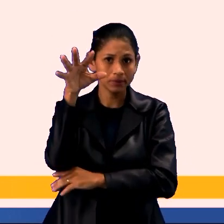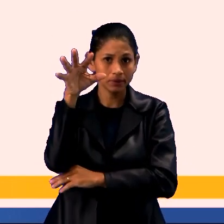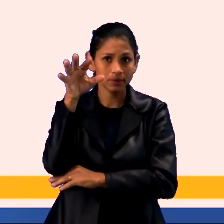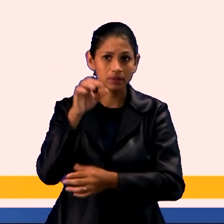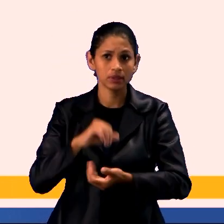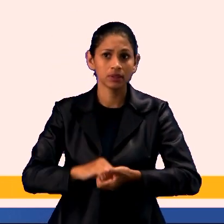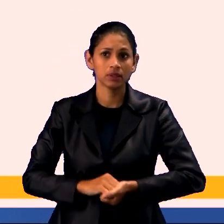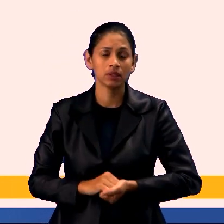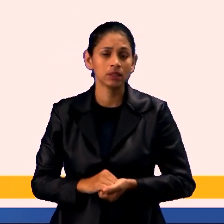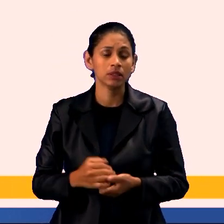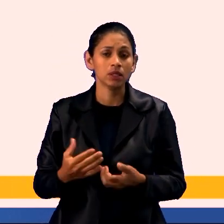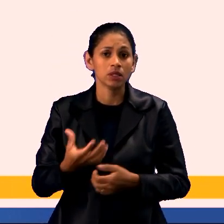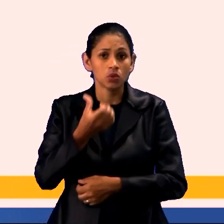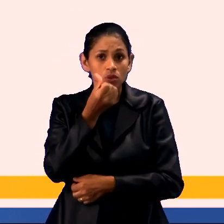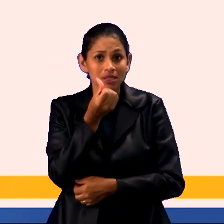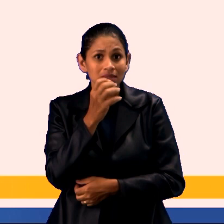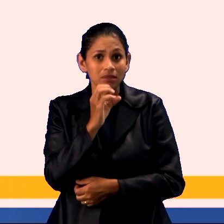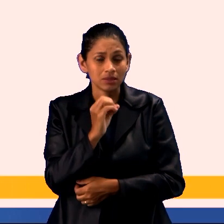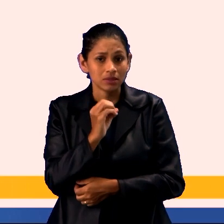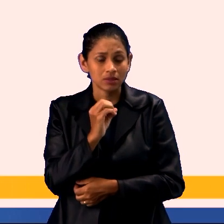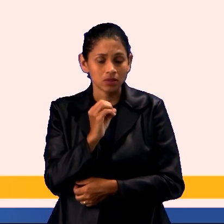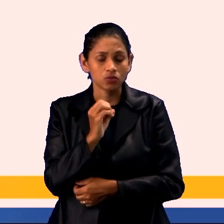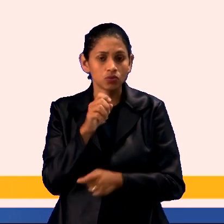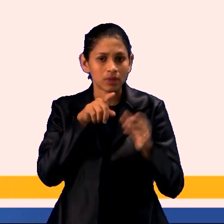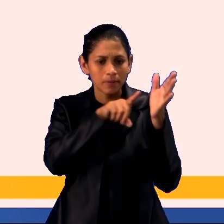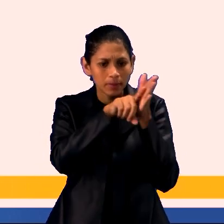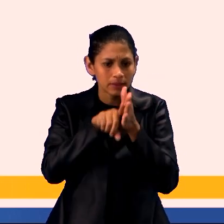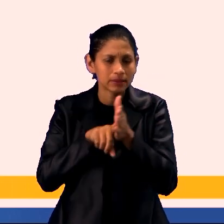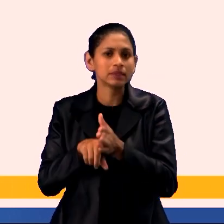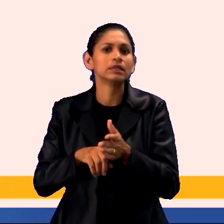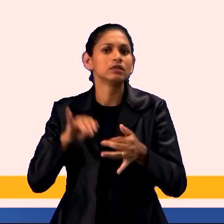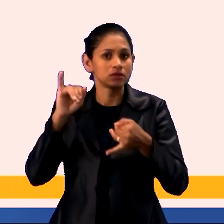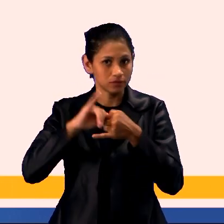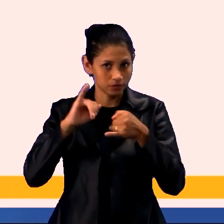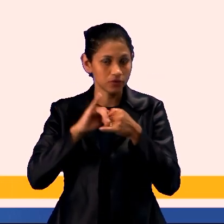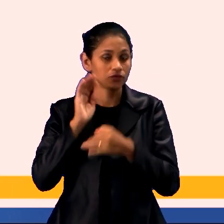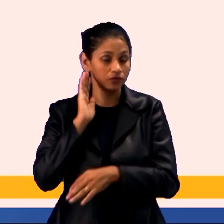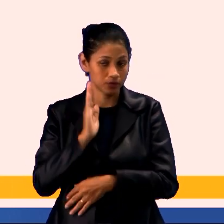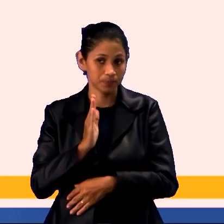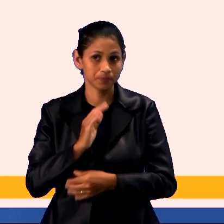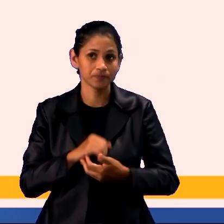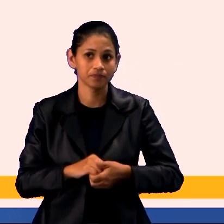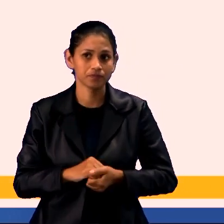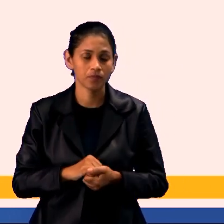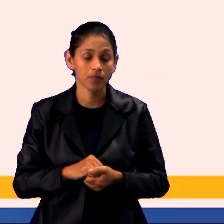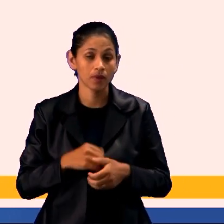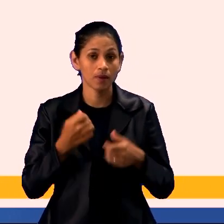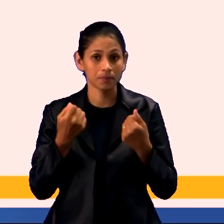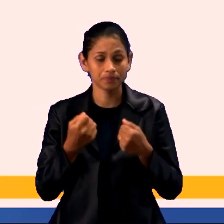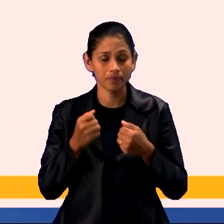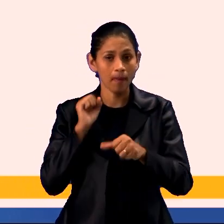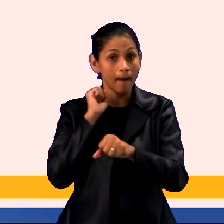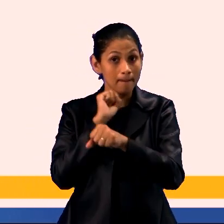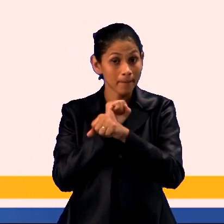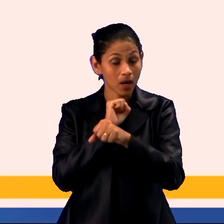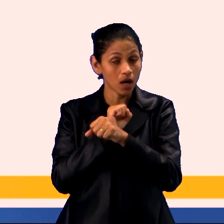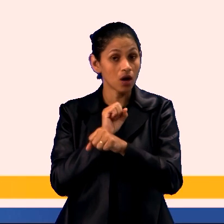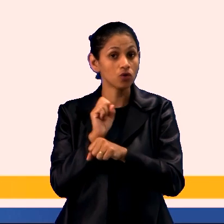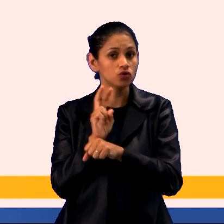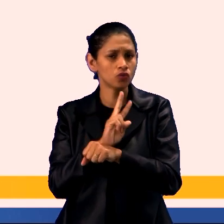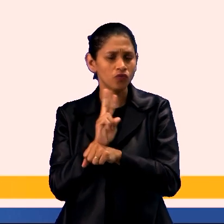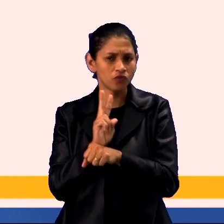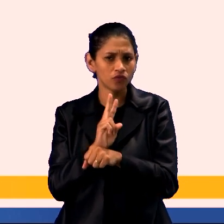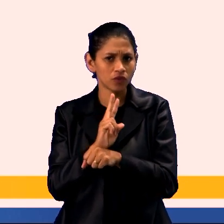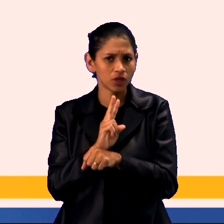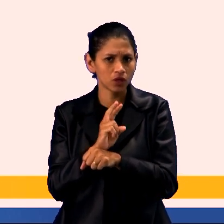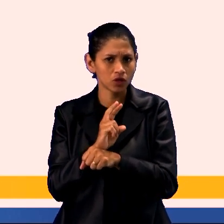pesquisa. Quantos jogam basquete? Se você precisar de um tempo, você pode estar pausando o seu vídeo a